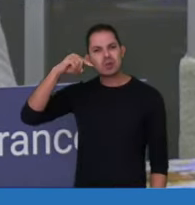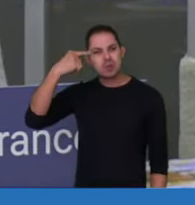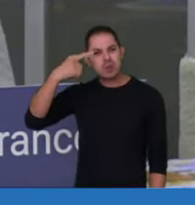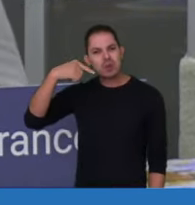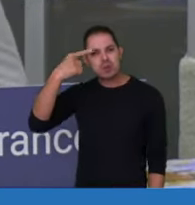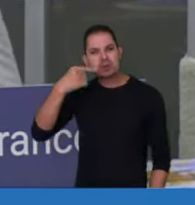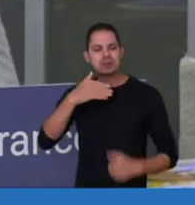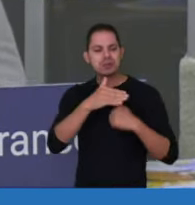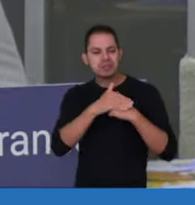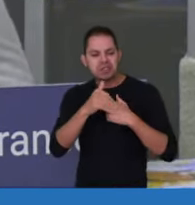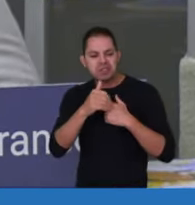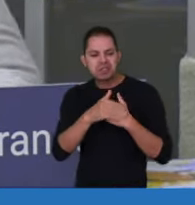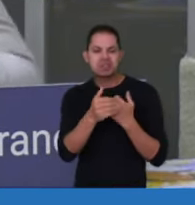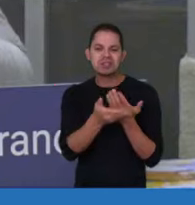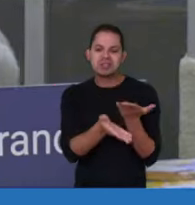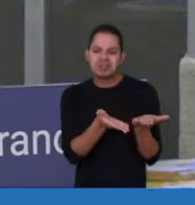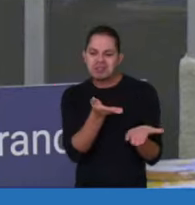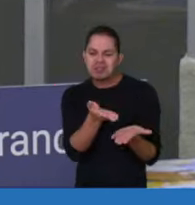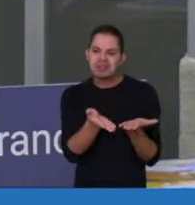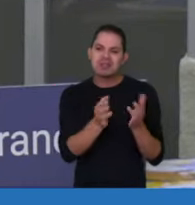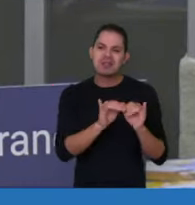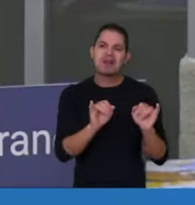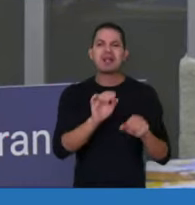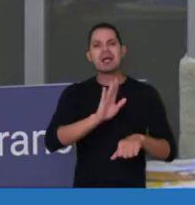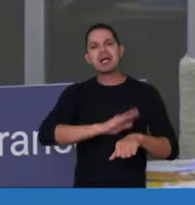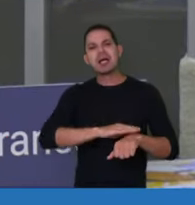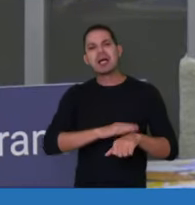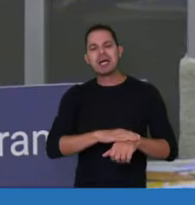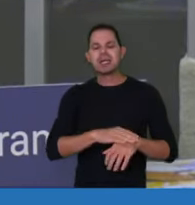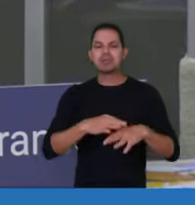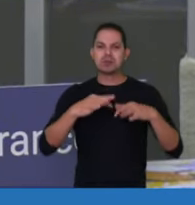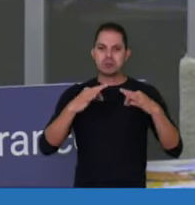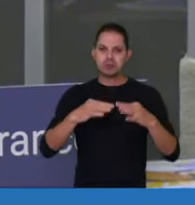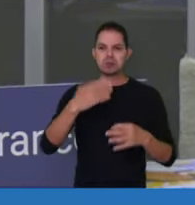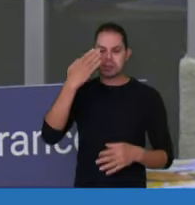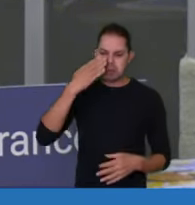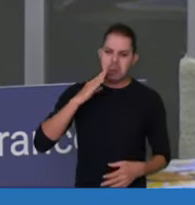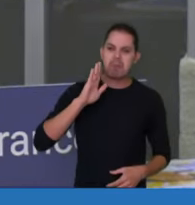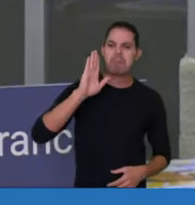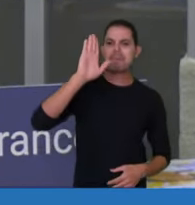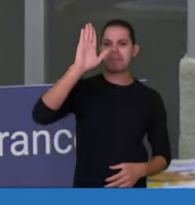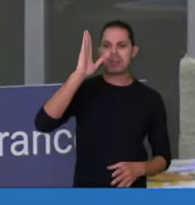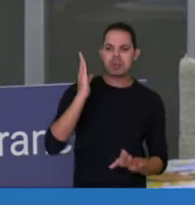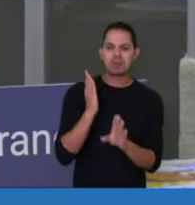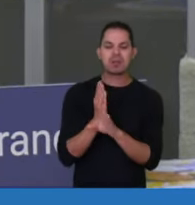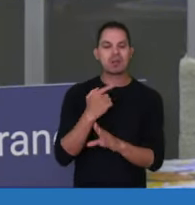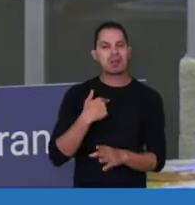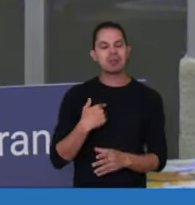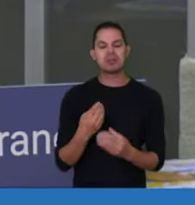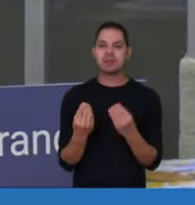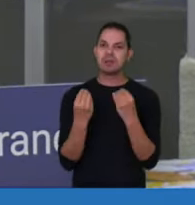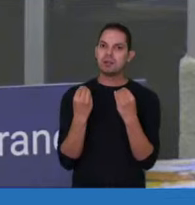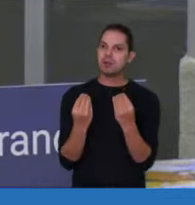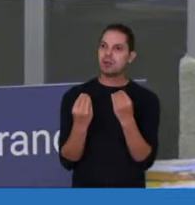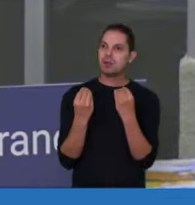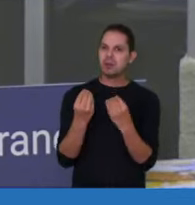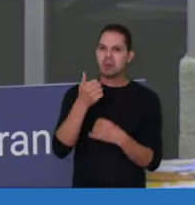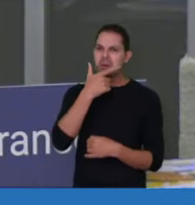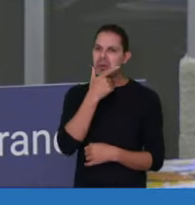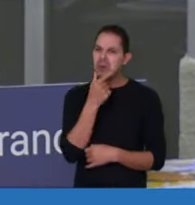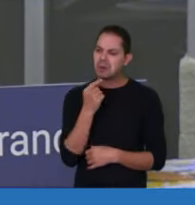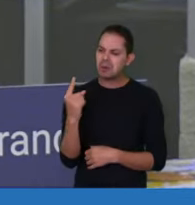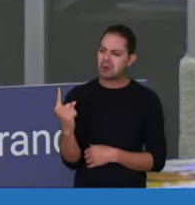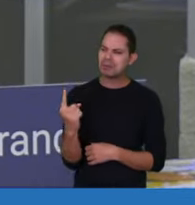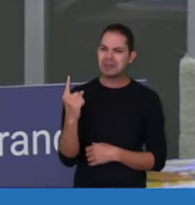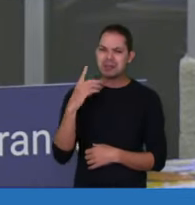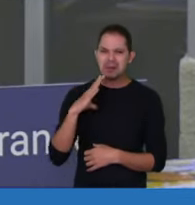consolando e dizendo que era uma questão de honra, eu não acredito que ele possa